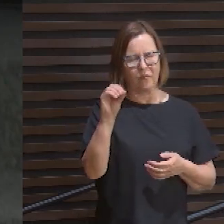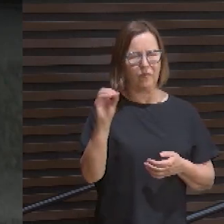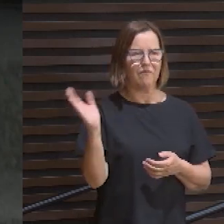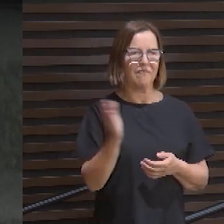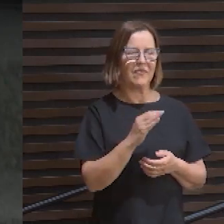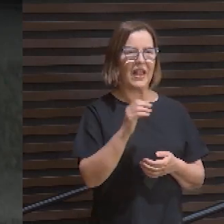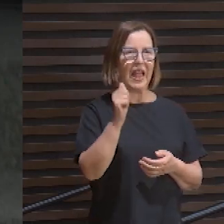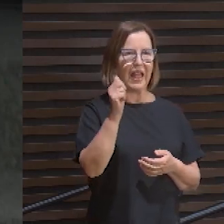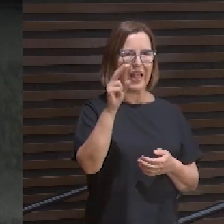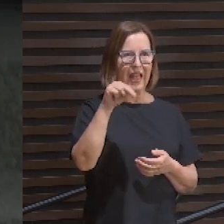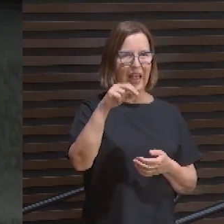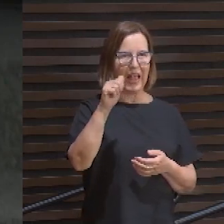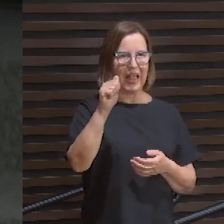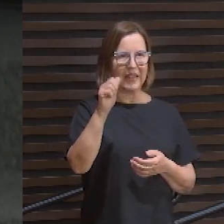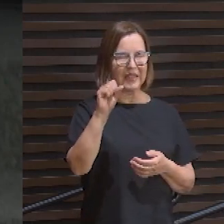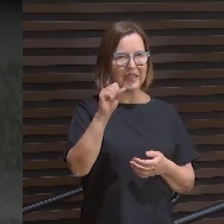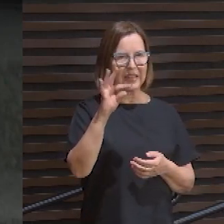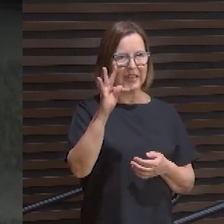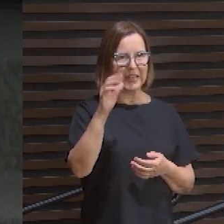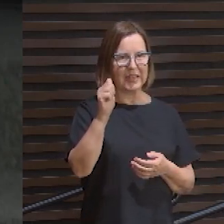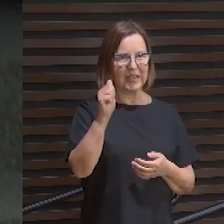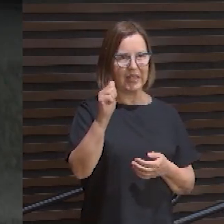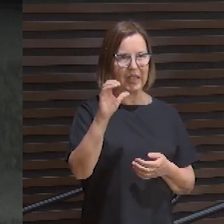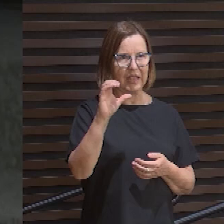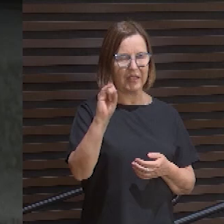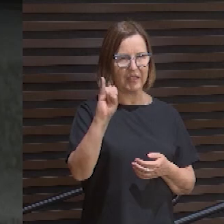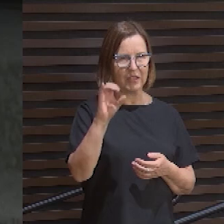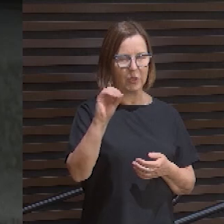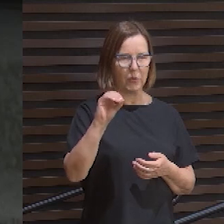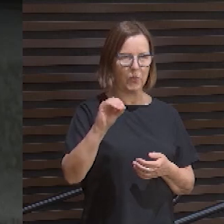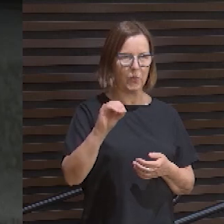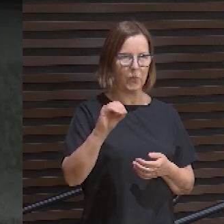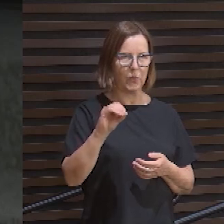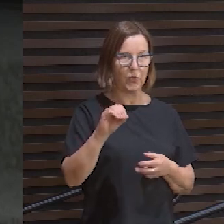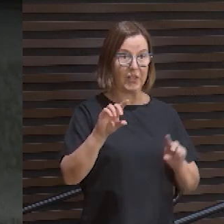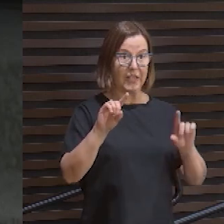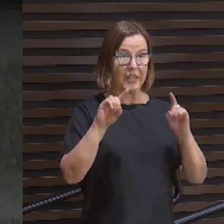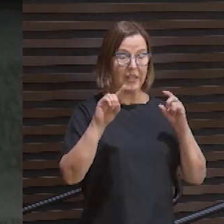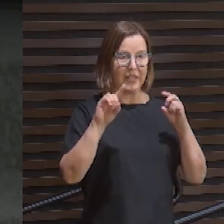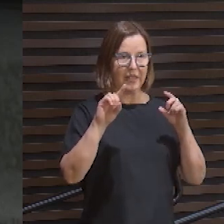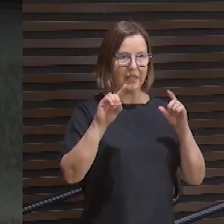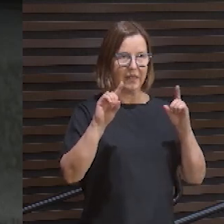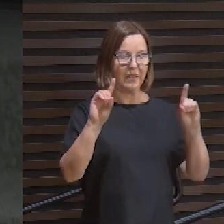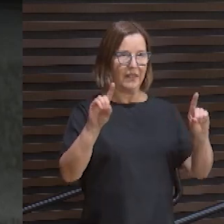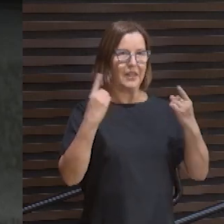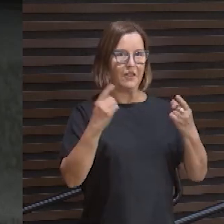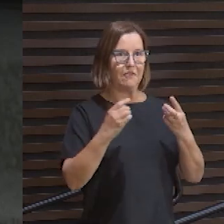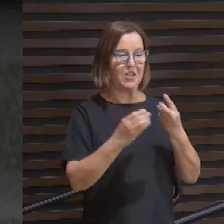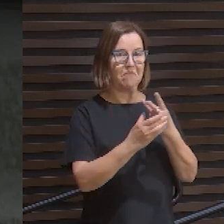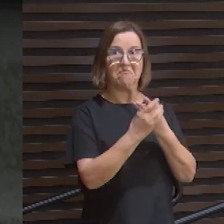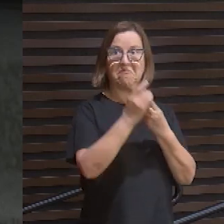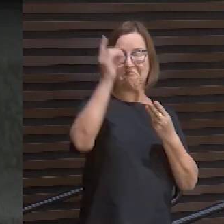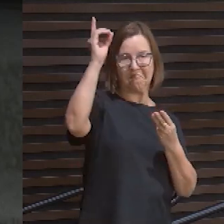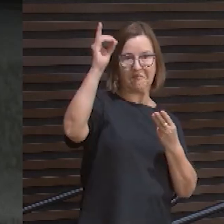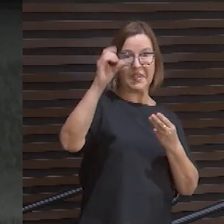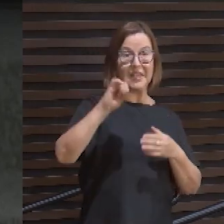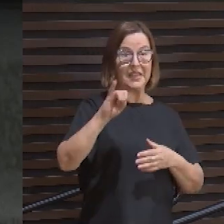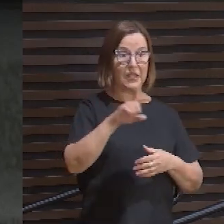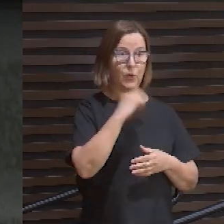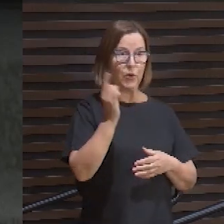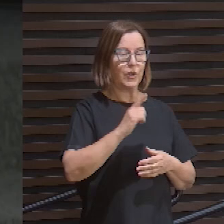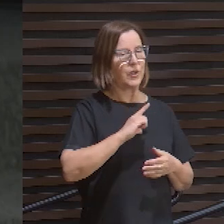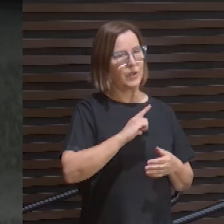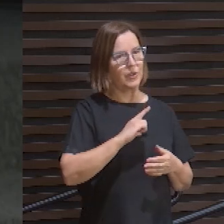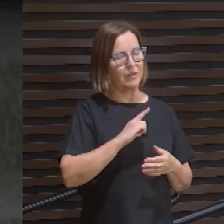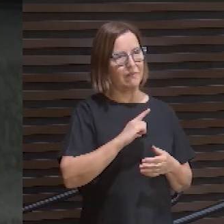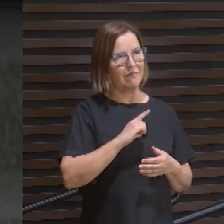Anastácio, o homem que defendeu a Trindade. Se hoje nós cremos na Trindade, a